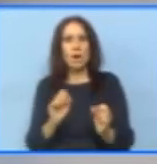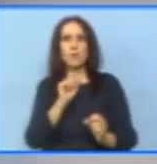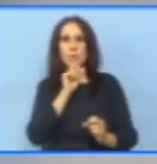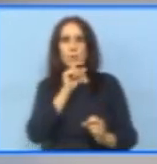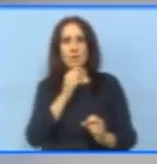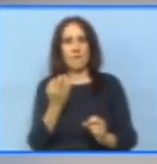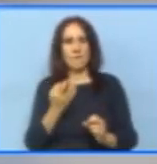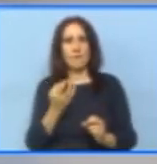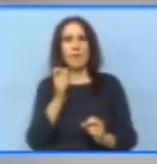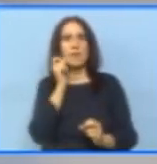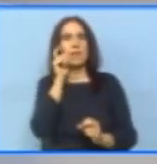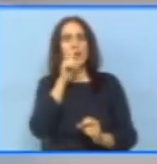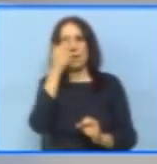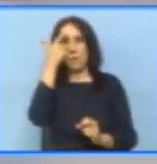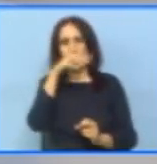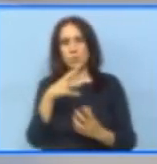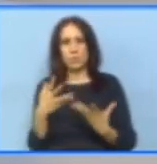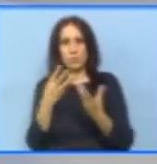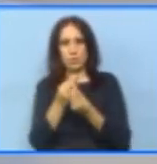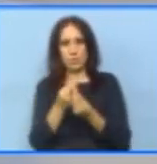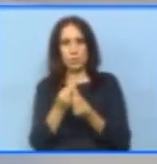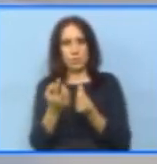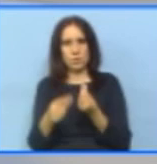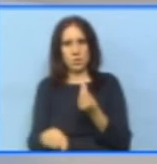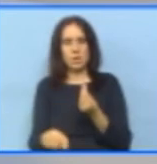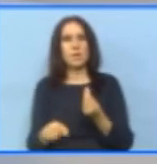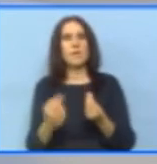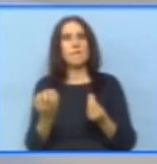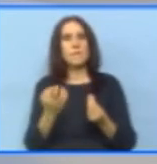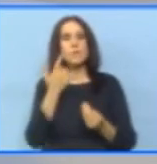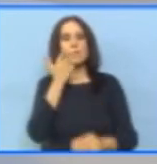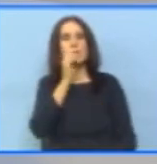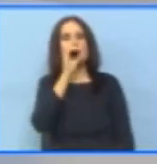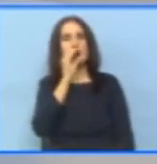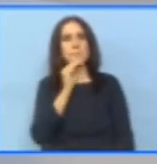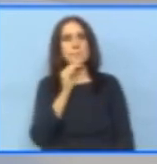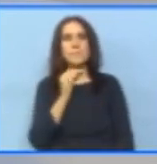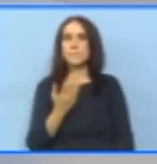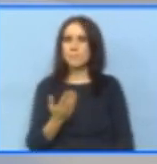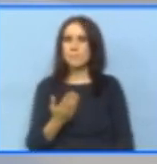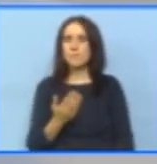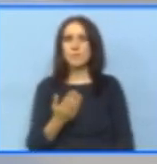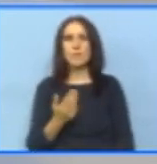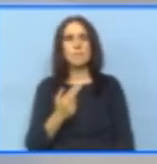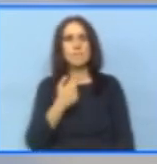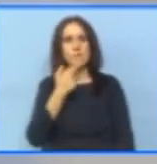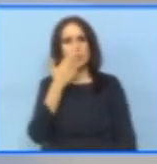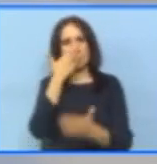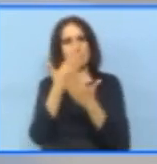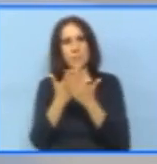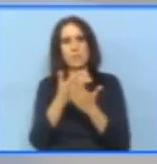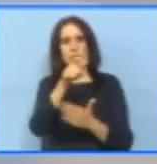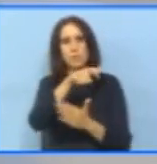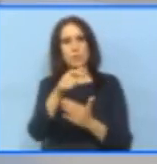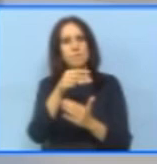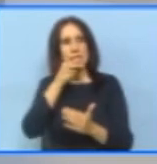para quem quiser estar connosco, de ter conhecimento na primeira voz. Portanto, são pessoas que vêm